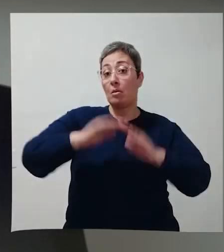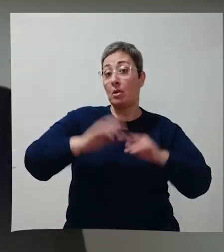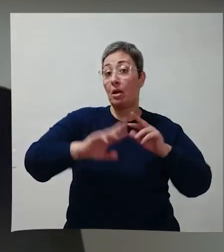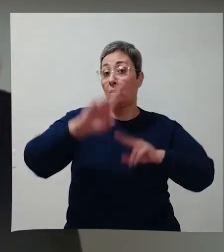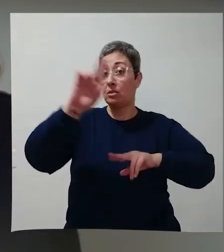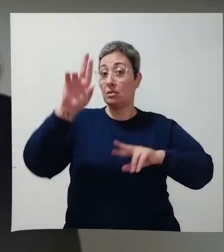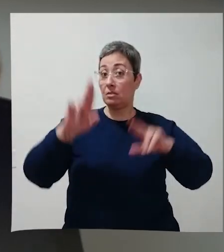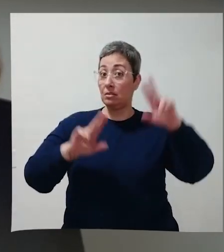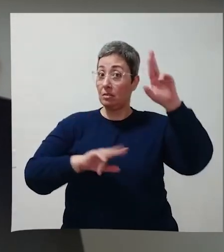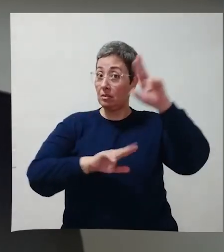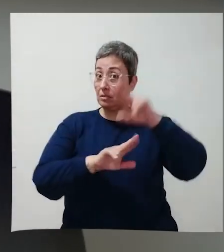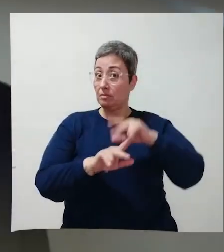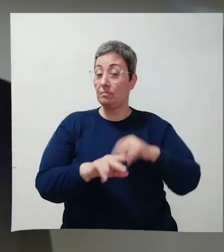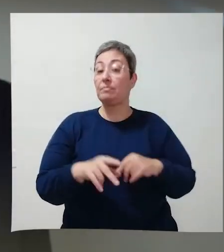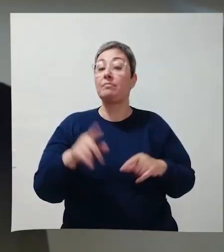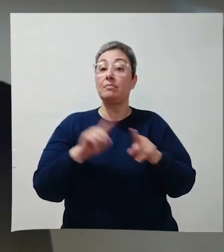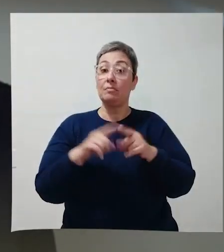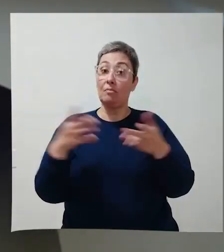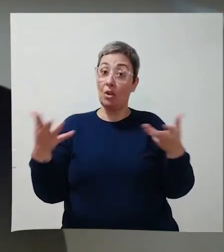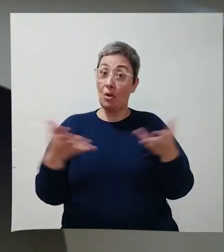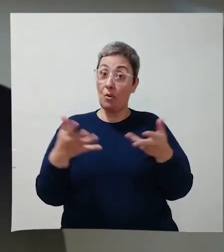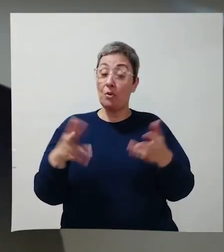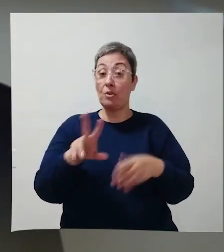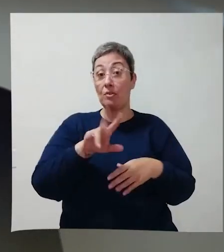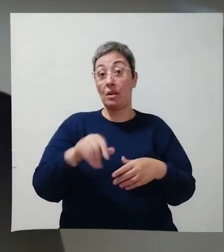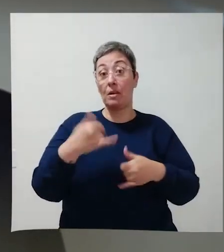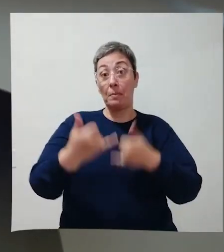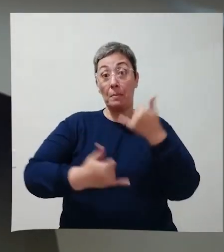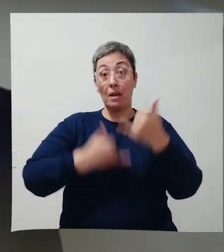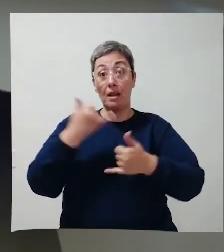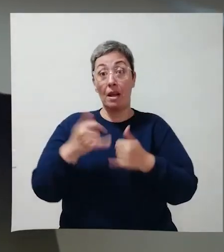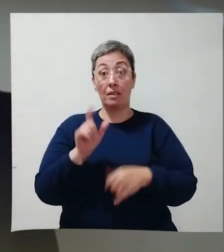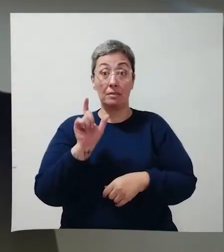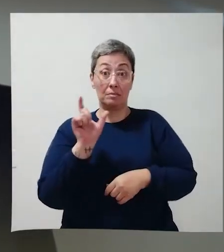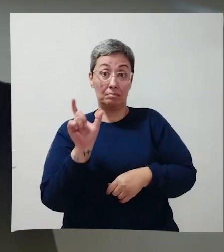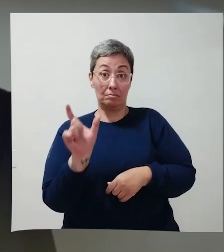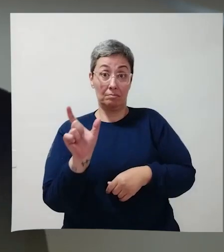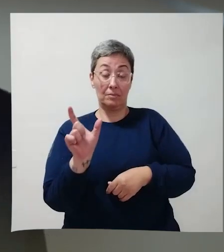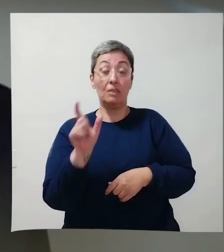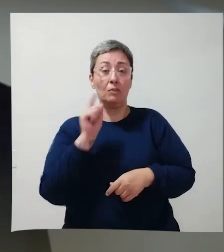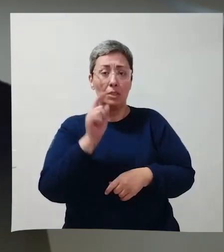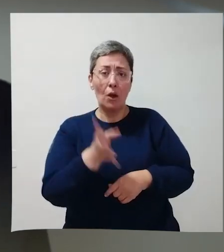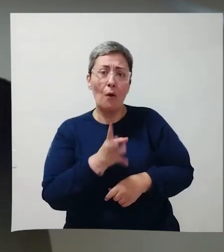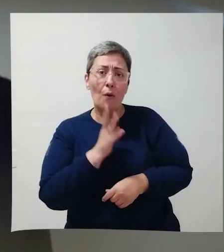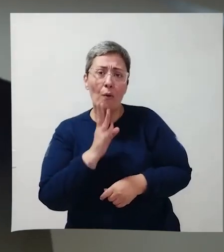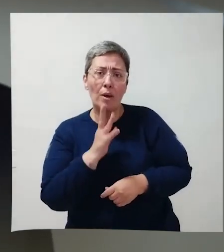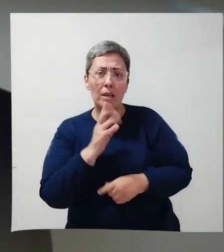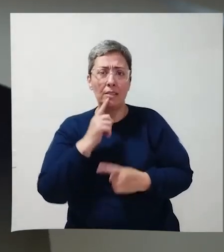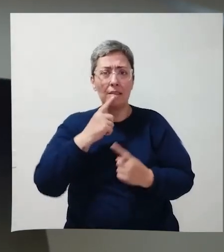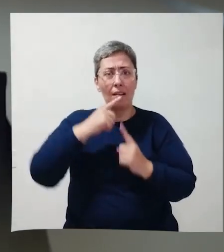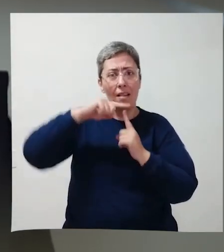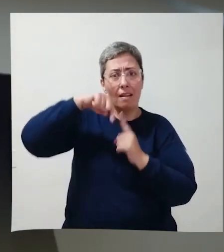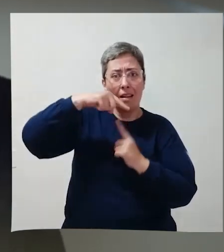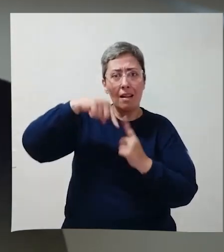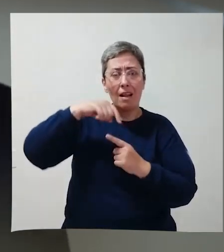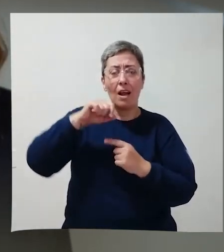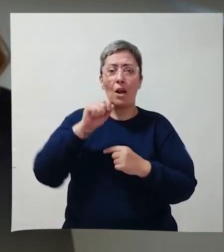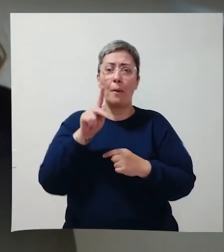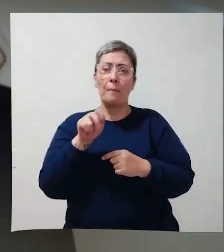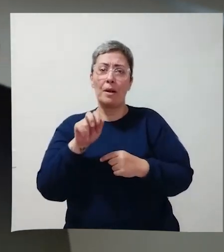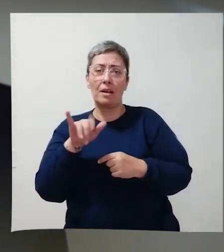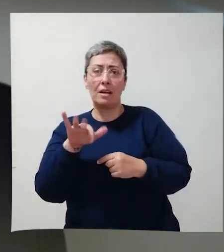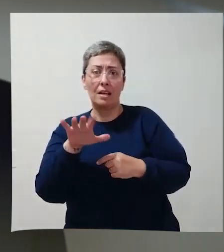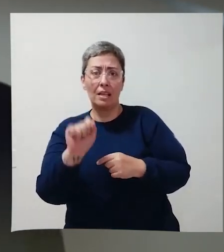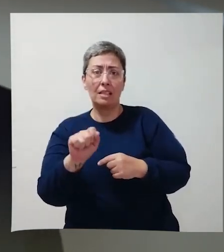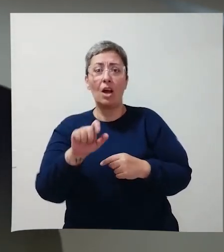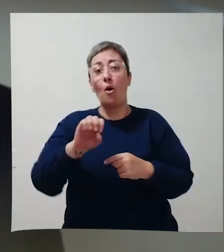de maneira diferente. Hoje vamos brincar com as palavras. Vocês conhecem algum trava-língua,